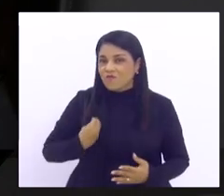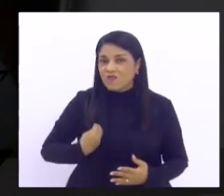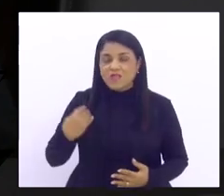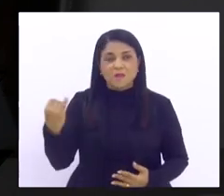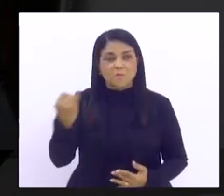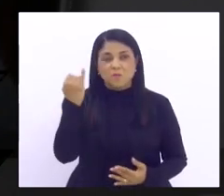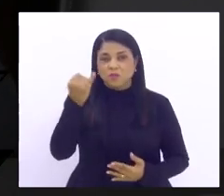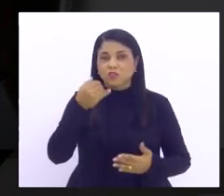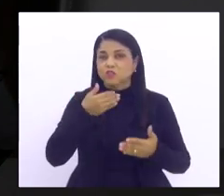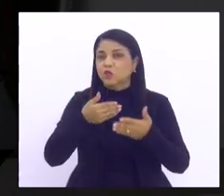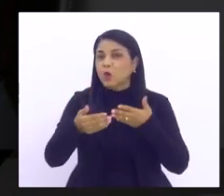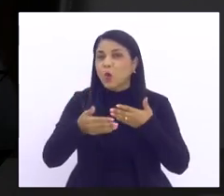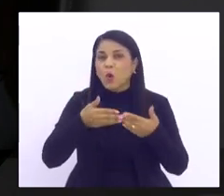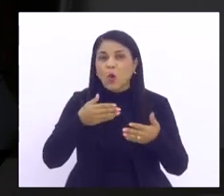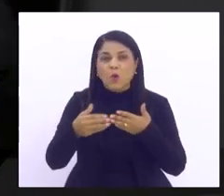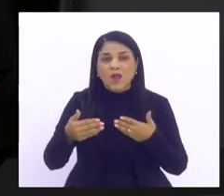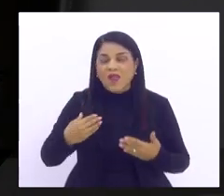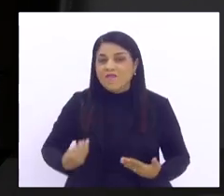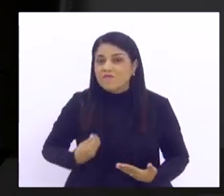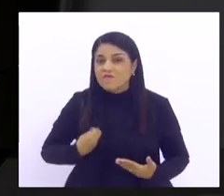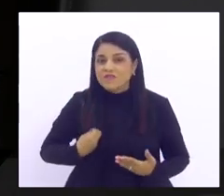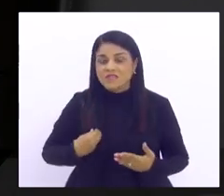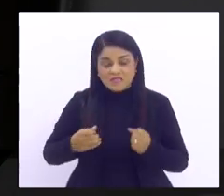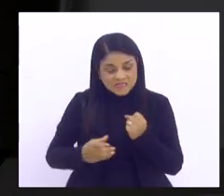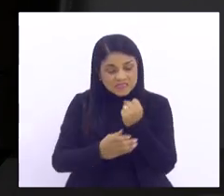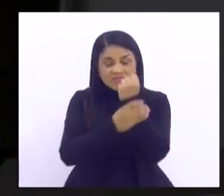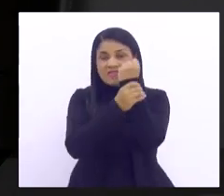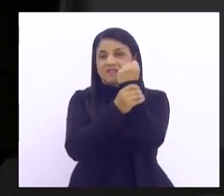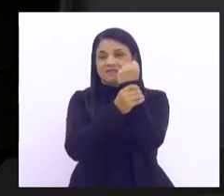instância, nós temos que garantir a vida dos dois.